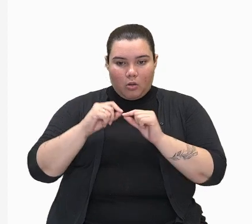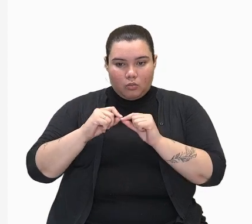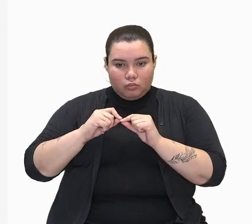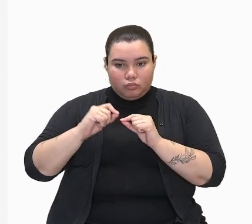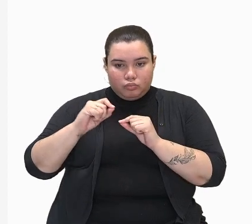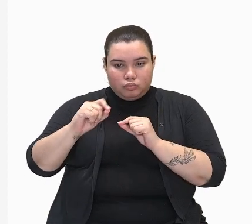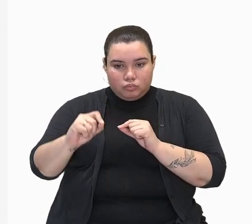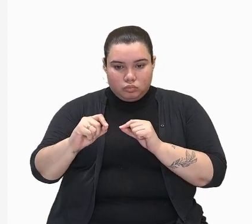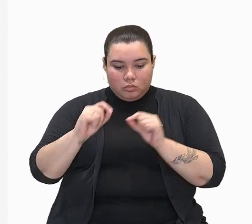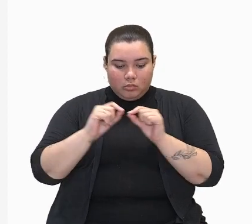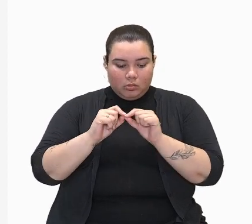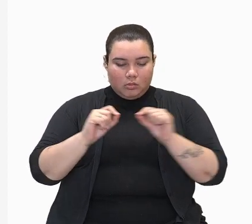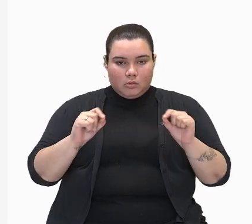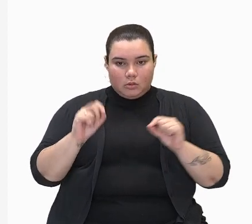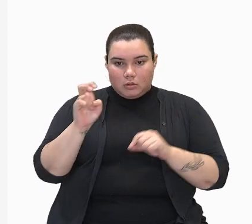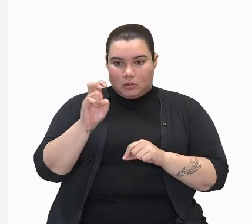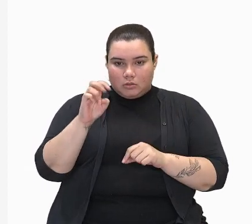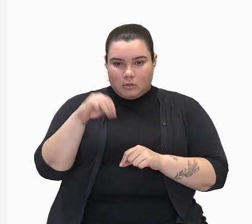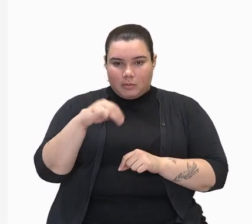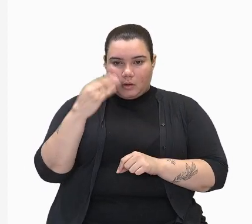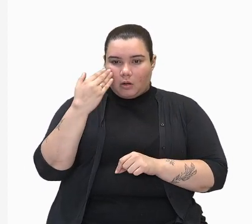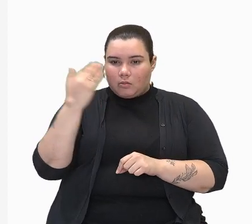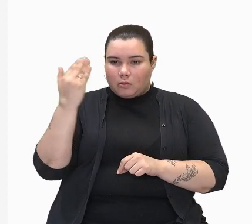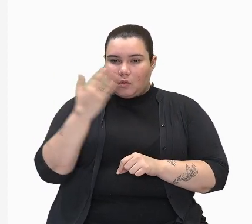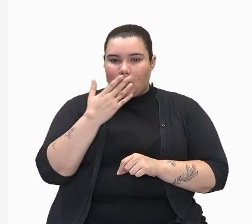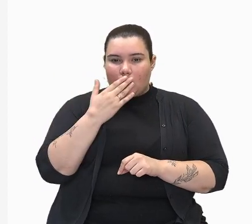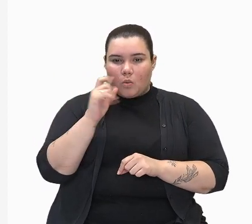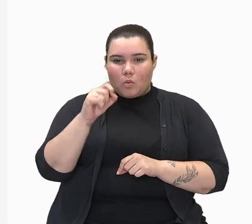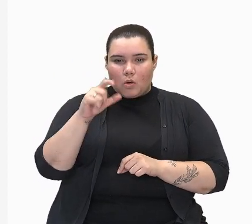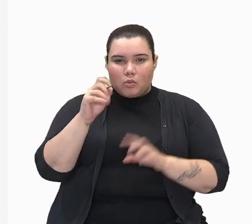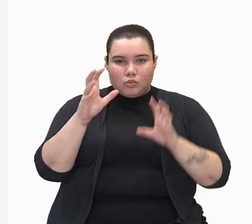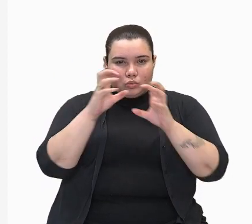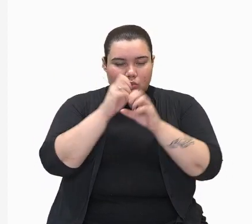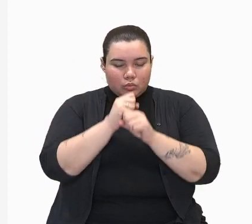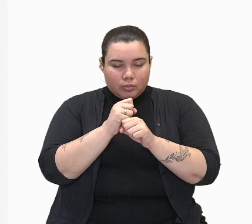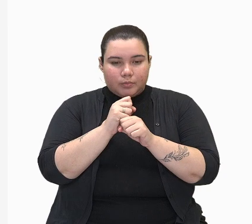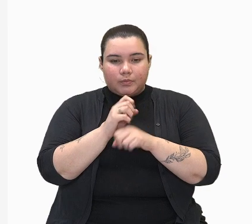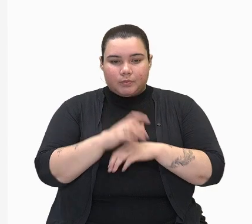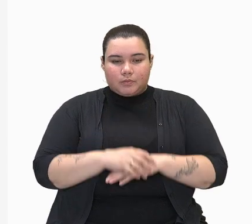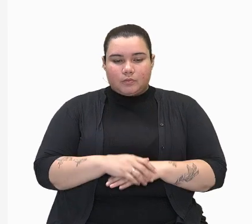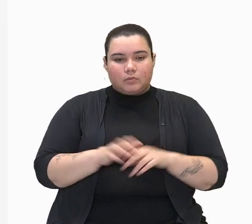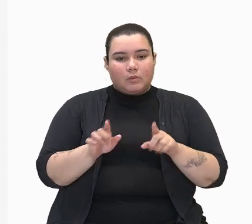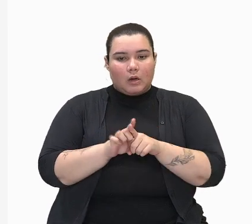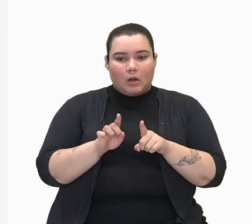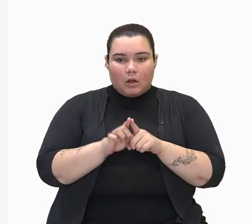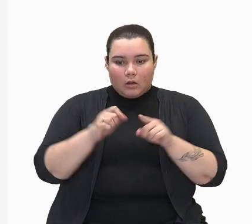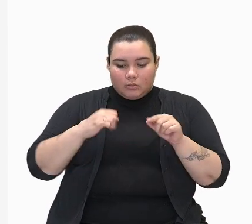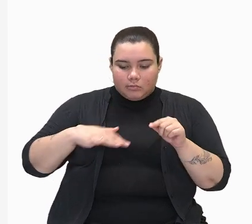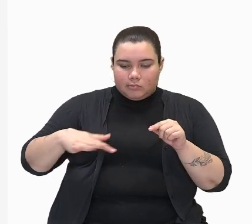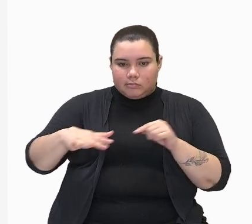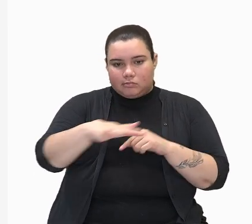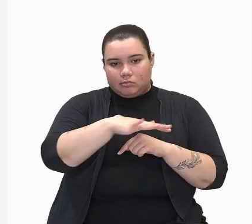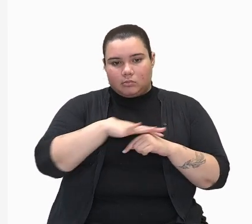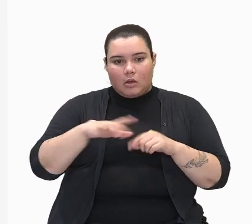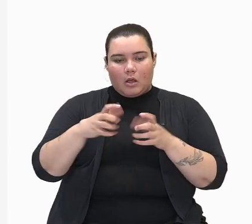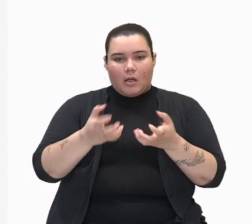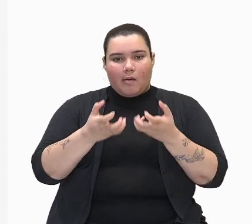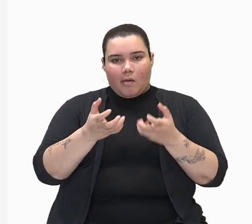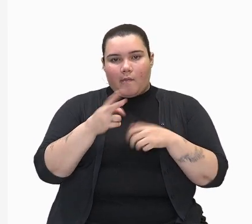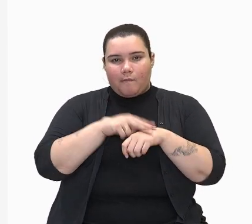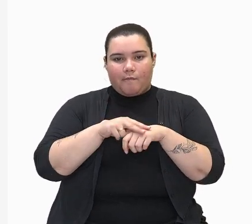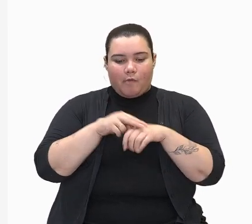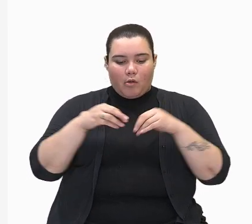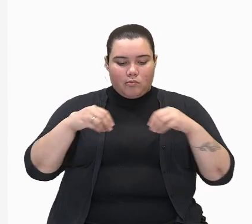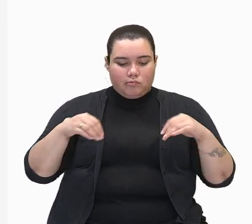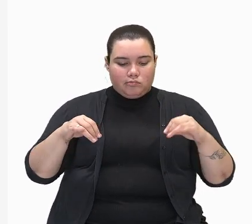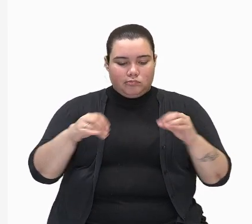imagem em azul mais escuro. Além disso, planeja colocar grama no restante do terreno. Então, o